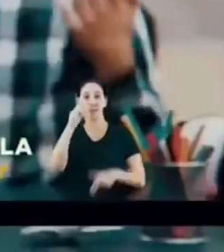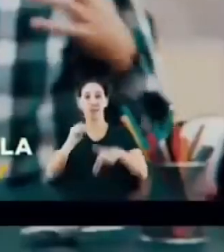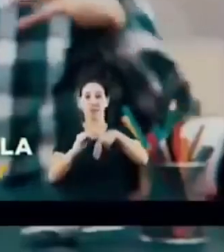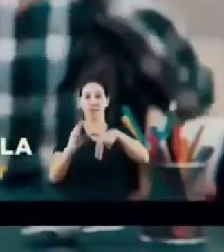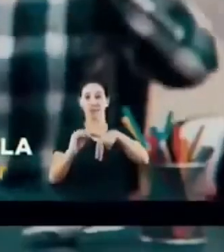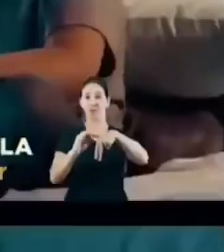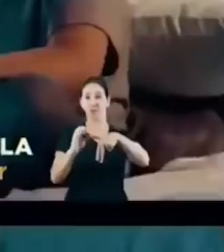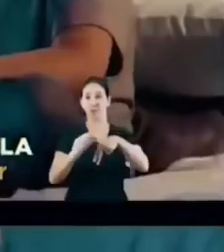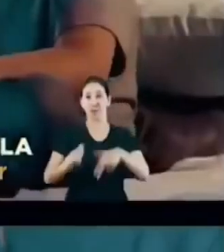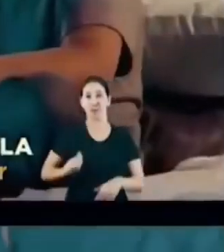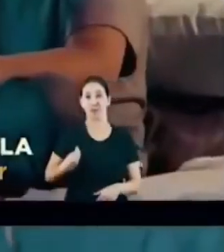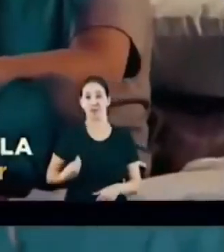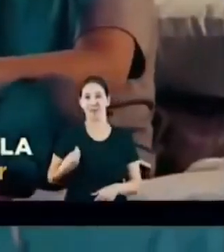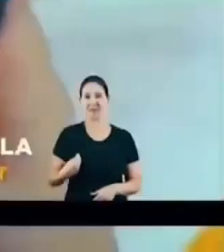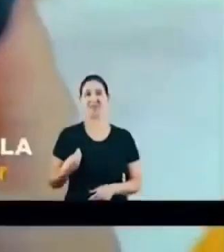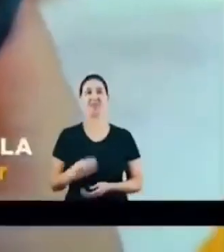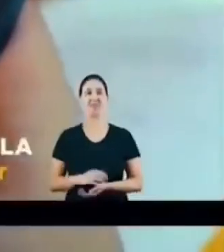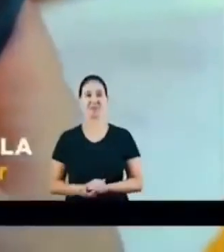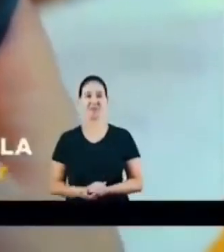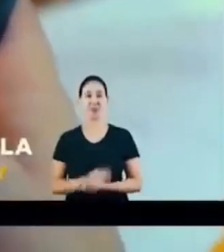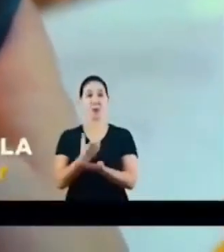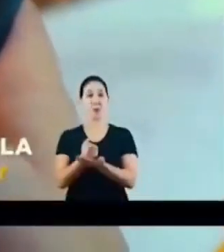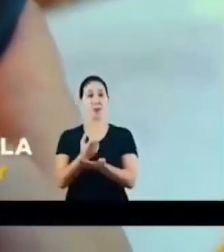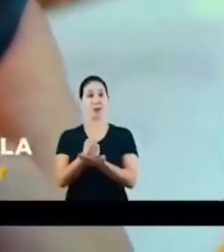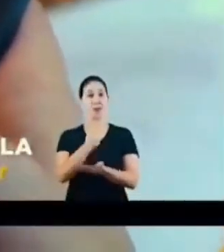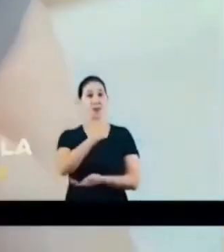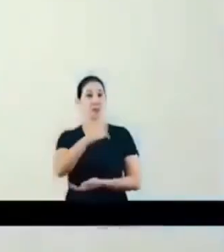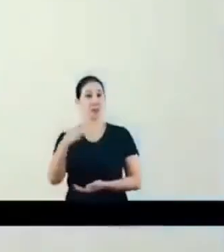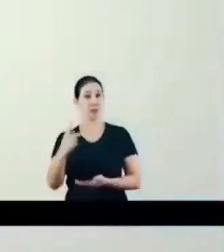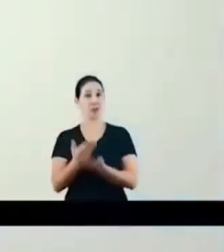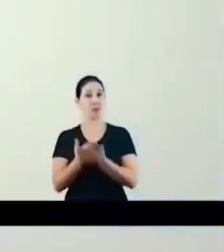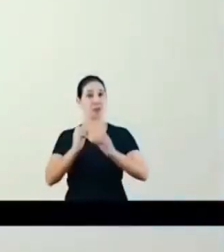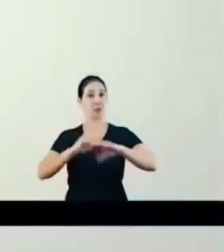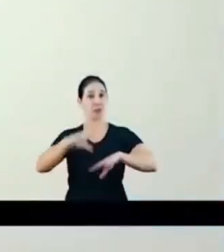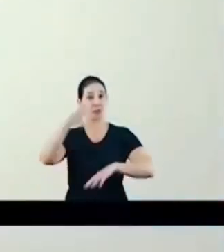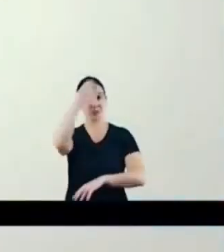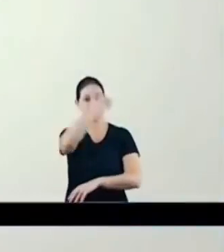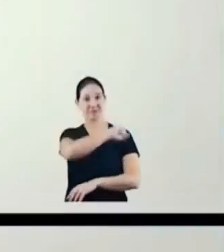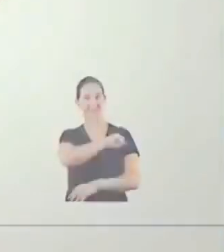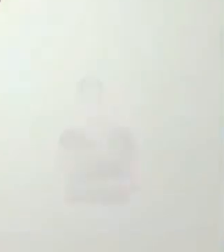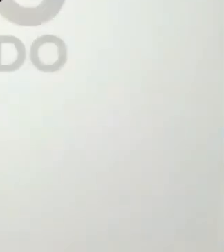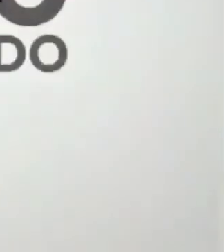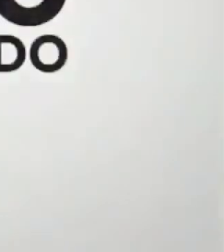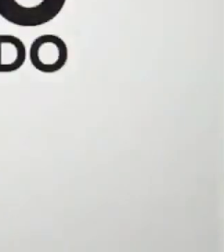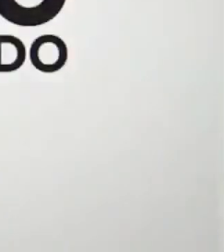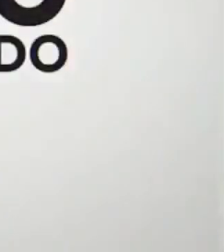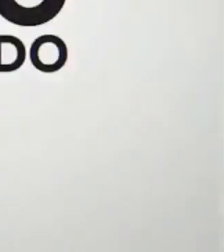nos canais digitais da TV Cultura. Baixe o aplicativo e estude.